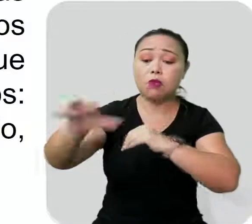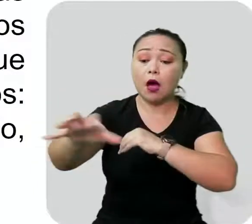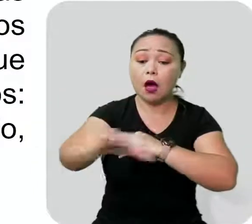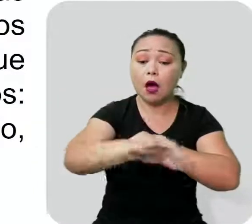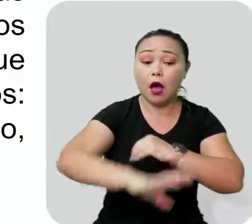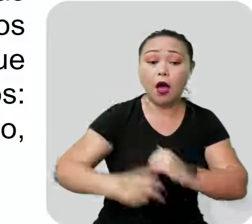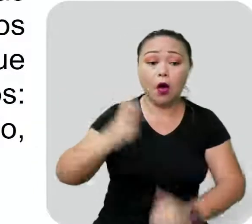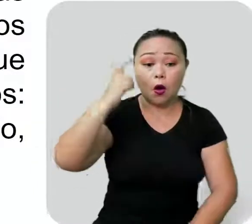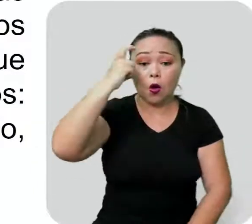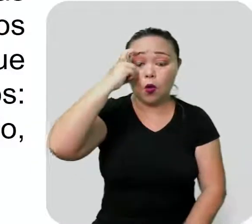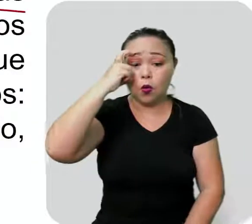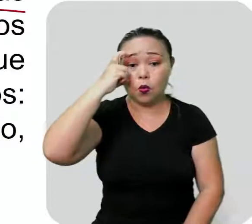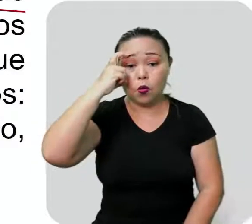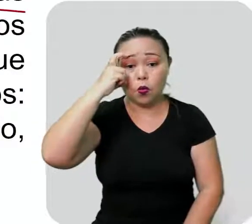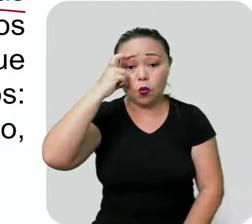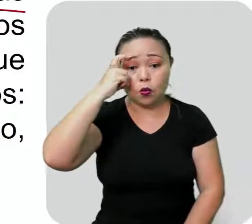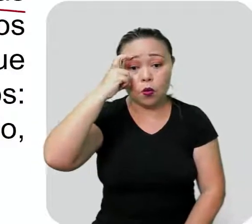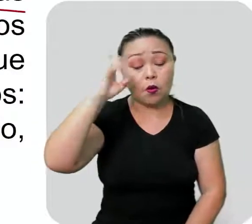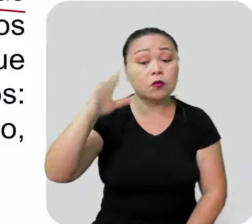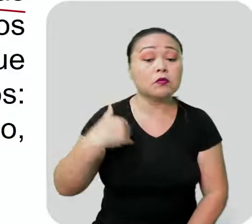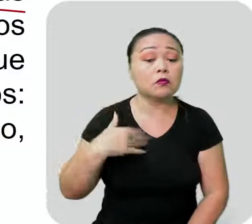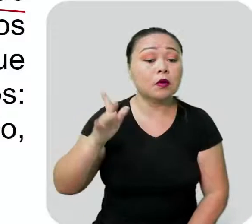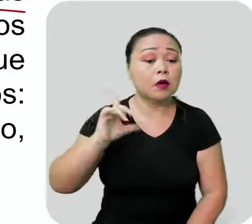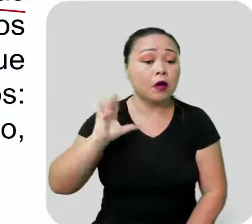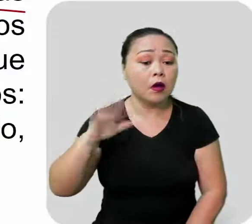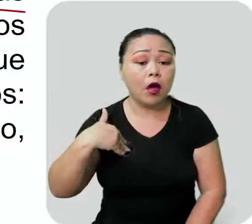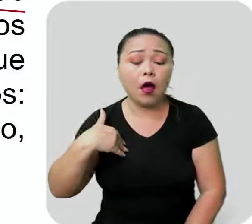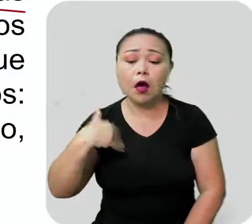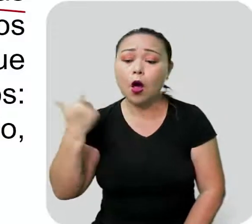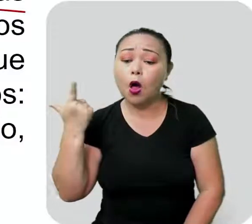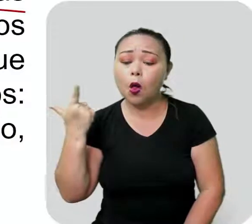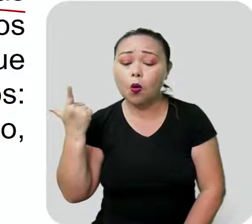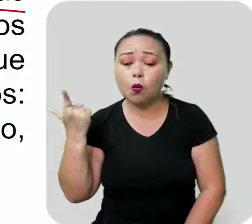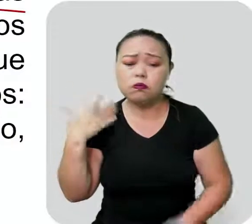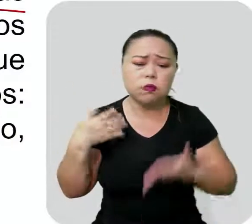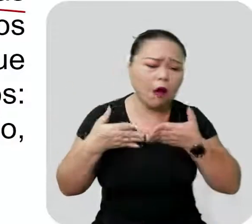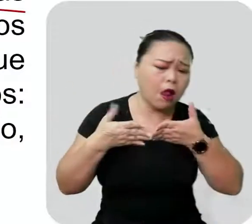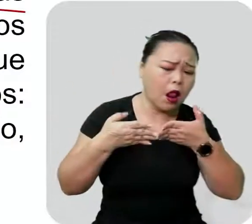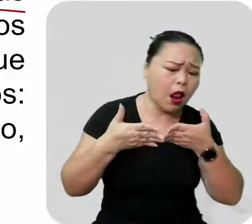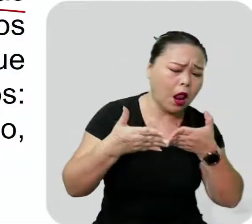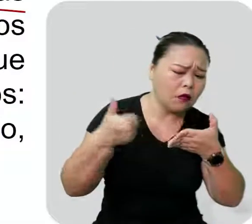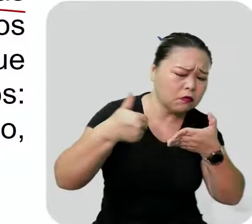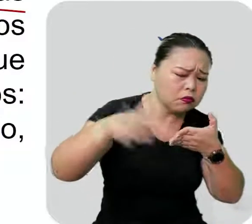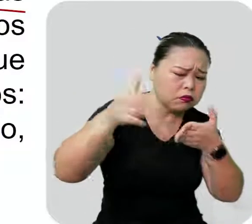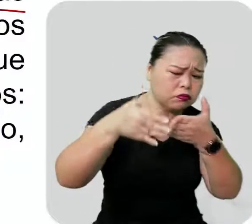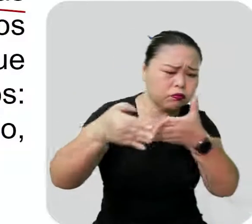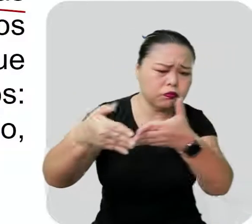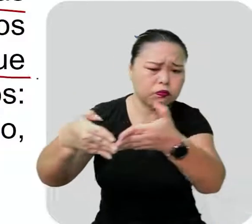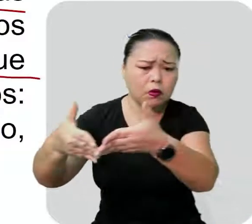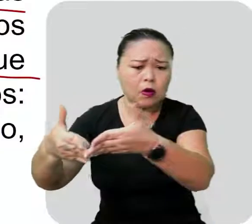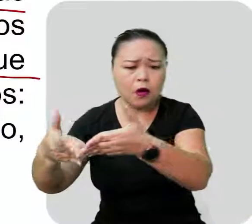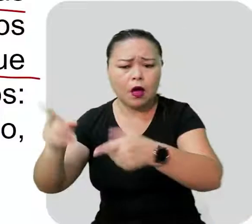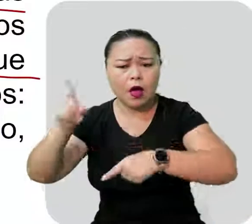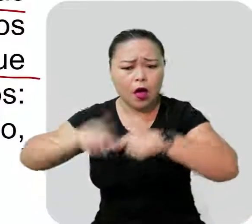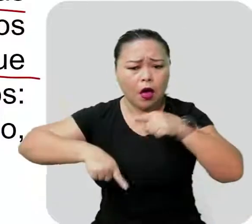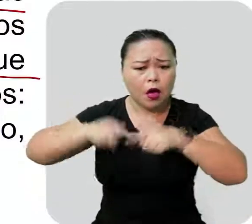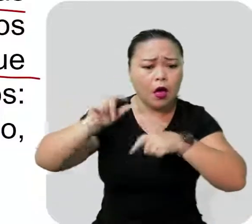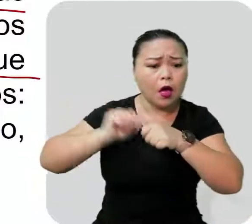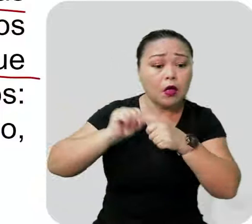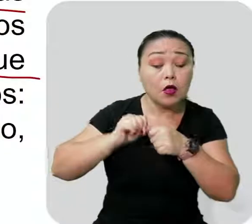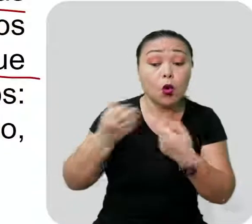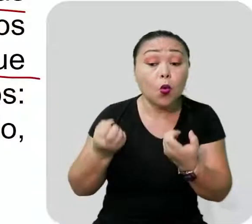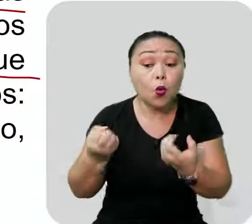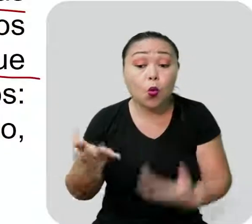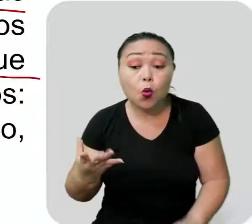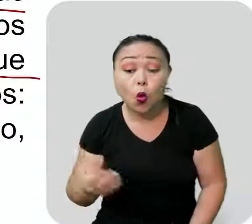setores da cultura tá para as uma das viagens Valentina novos conhecimentos e técnicas tiveram